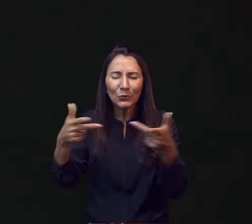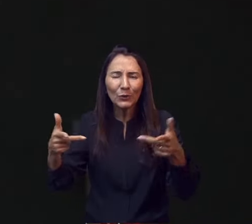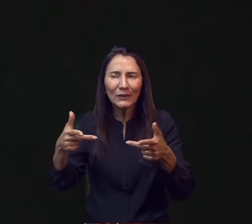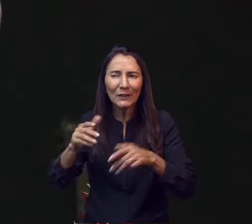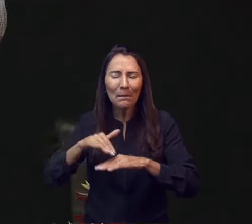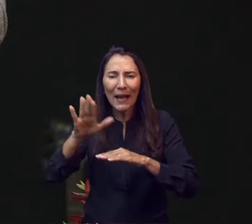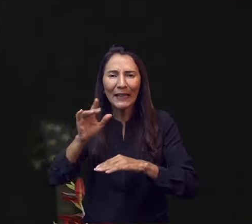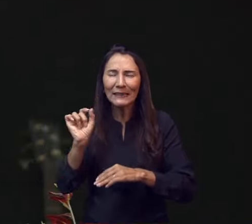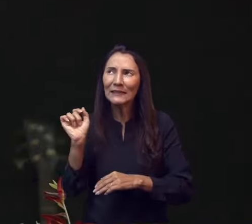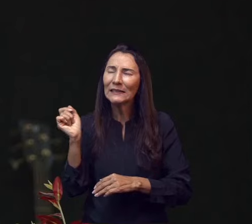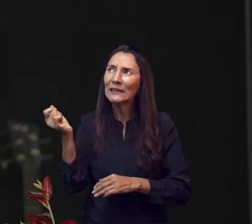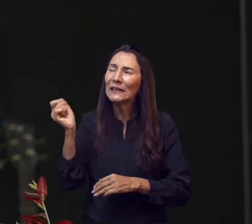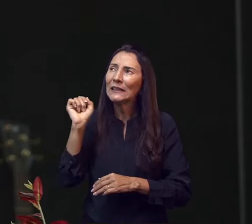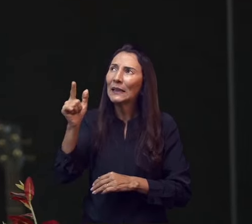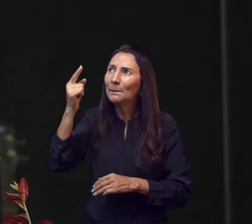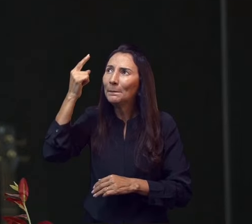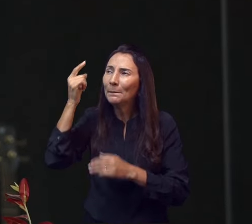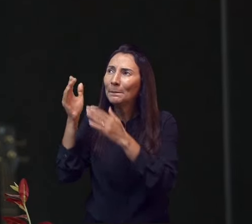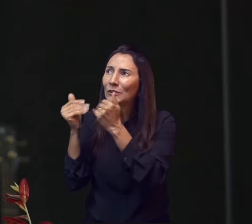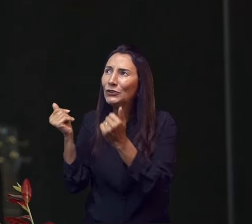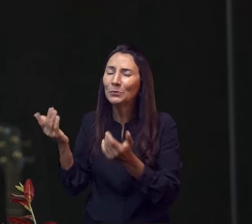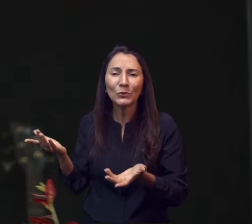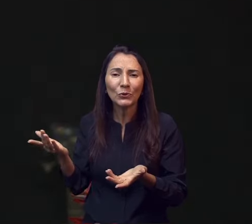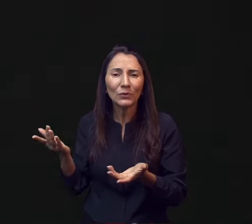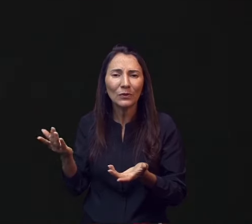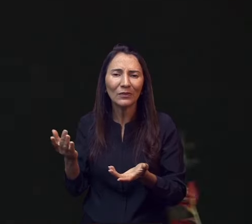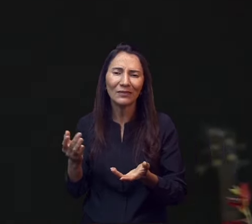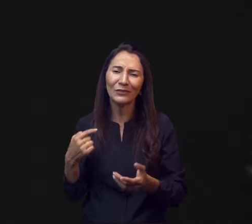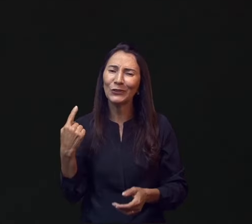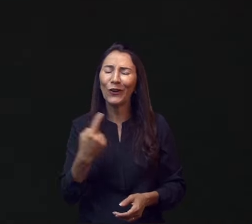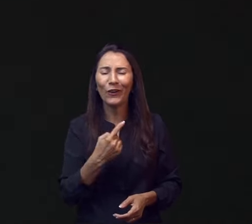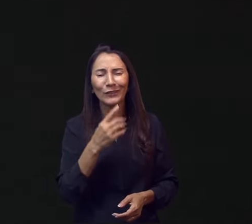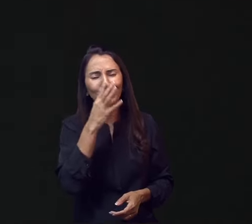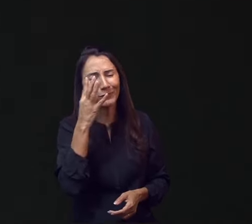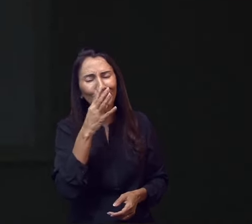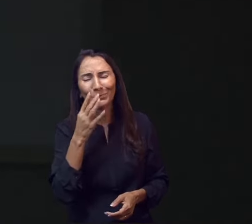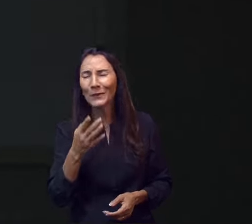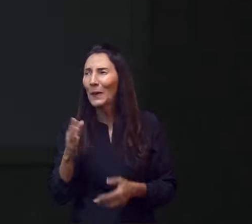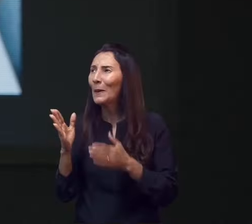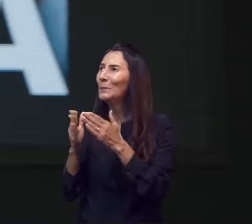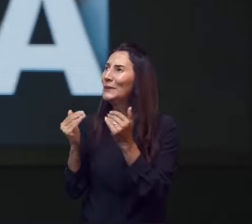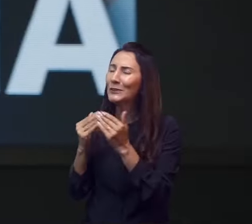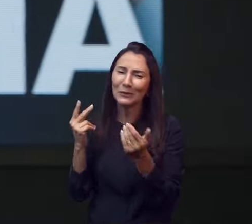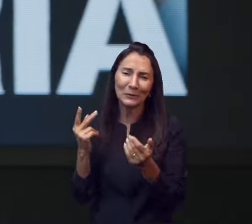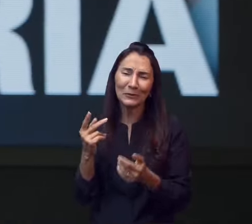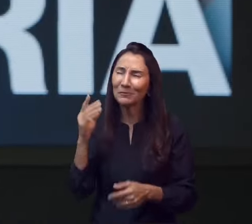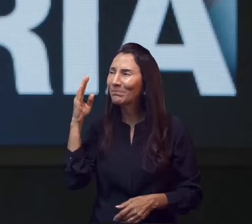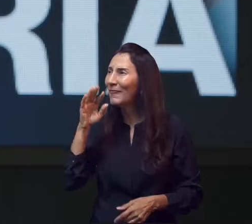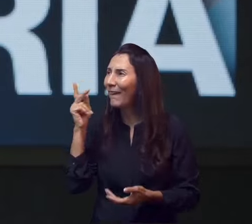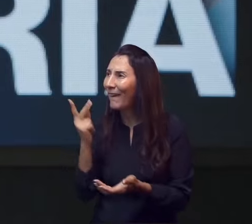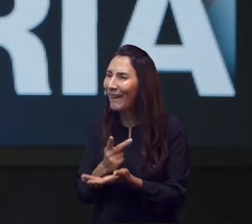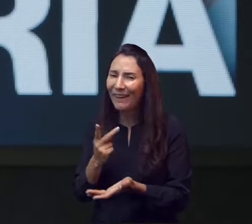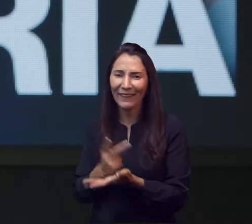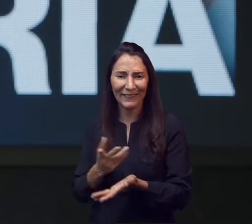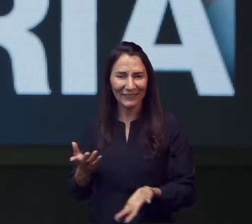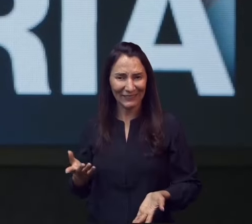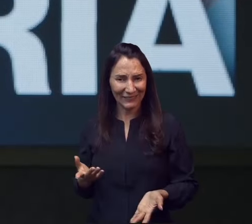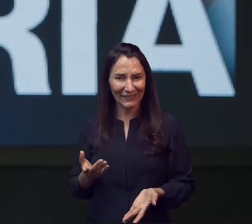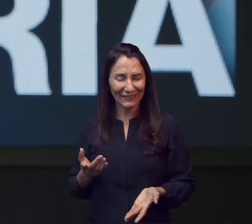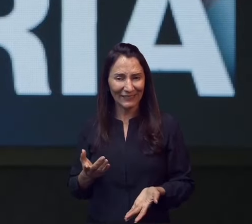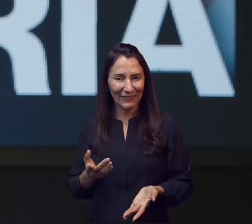porque pedimos mal pedimos muito mal é o que diz a palavra do senhor eu não